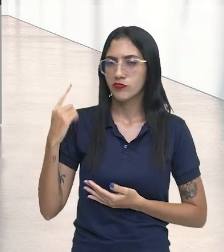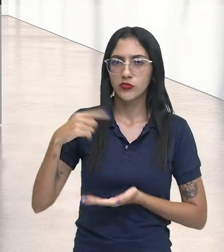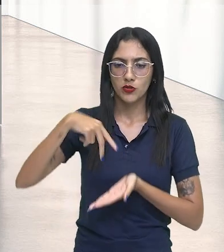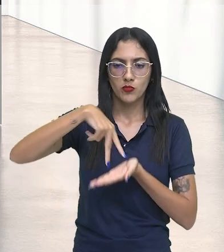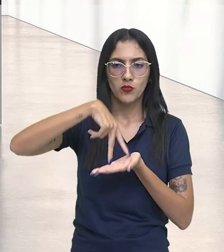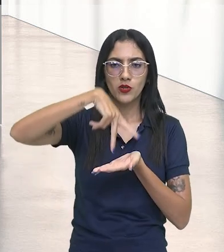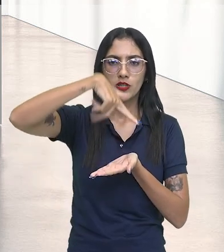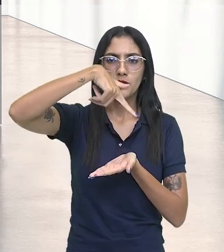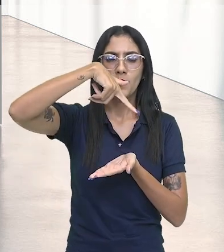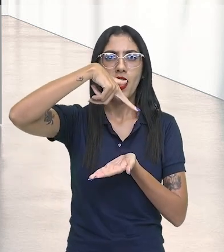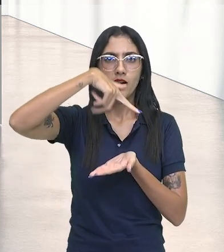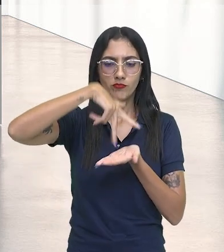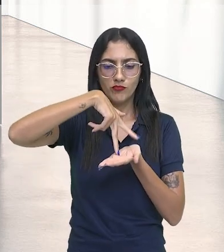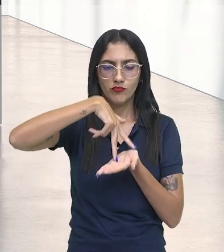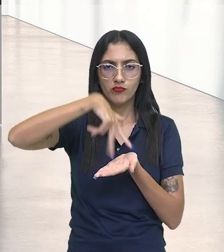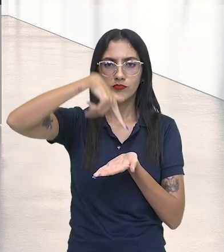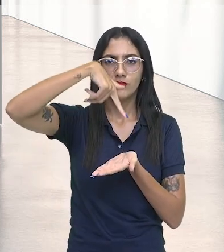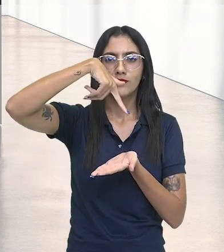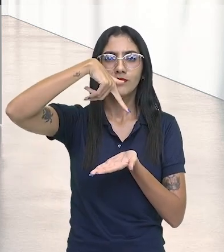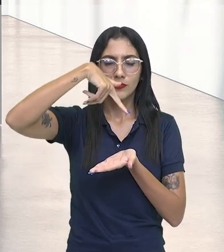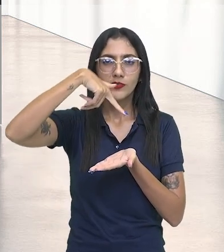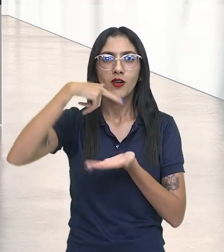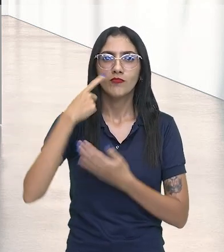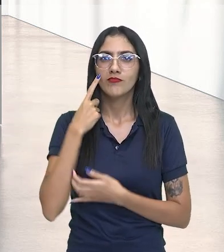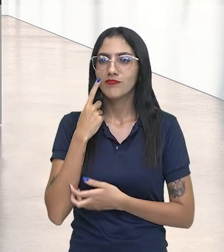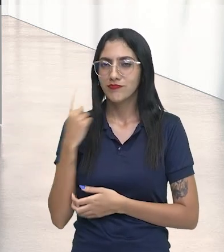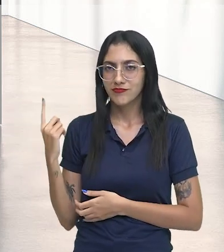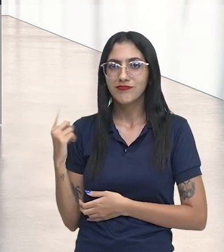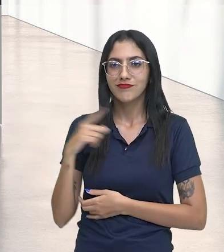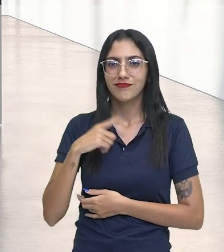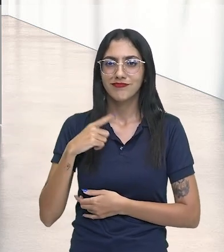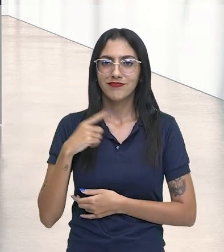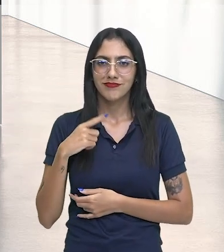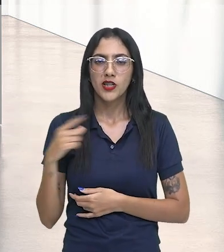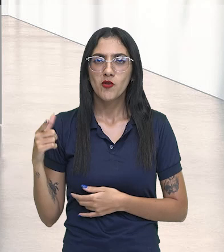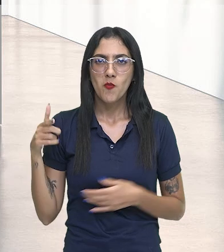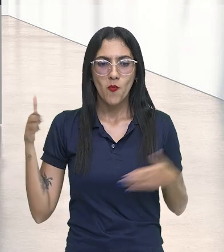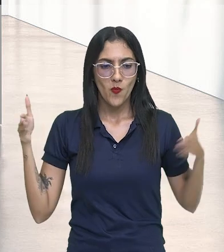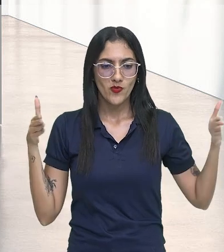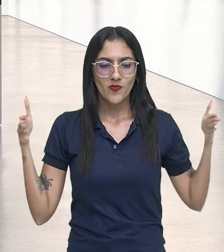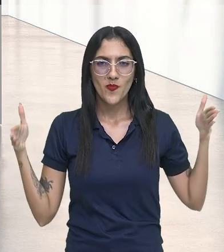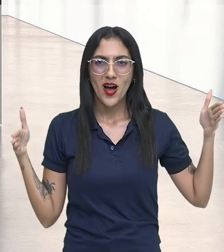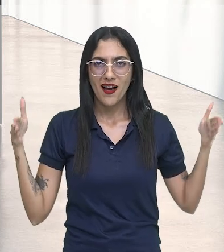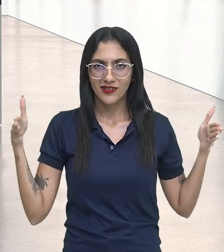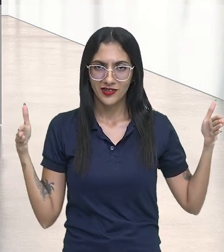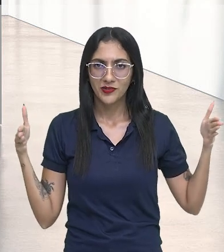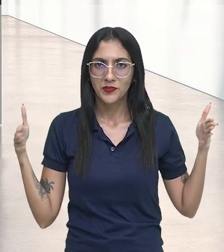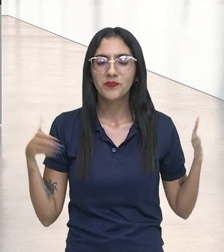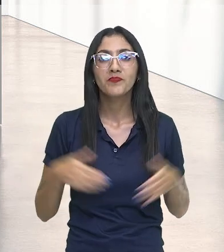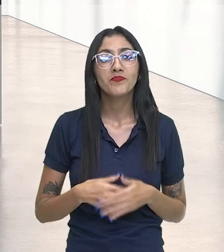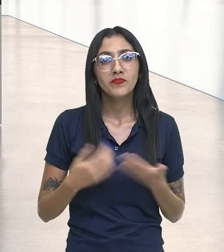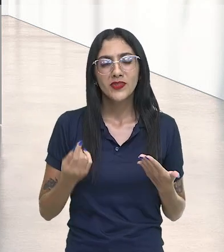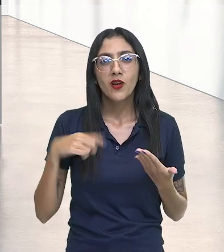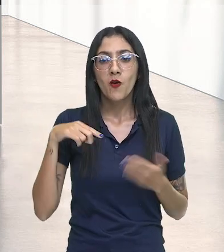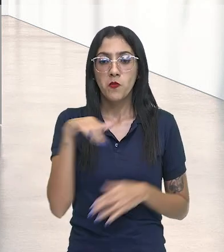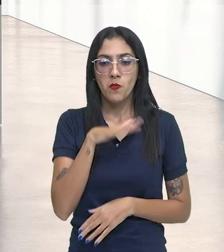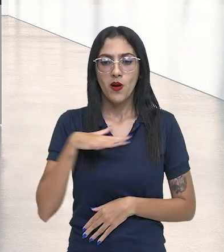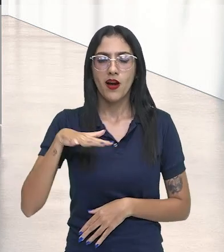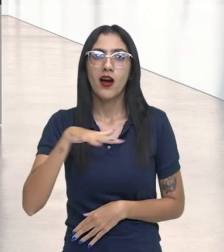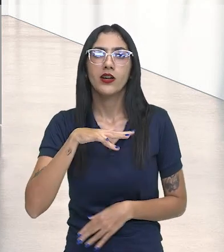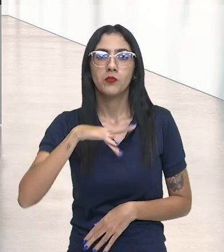dele, em amplitude total quase, ela já consegue delimitar ali o espaço dele. Então, a kinesfera é esse